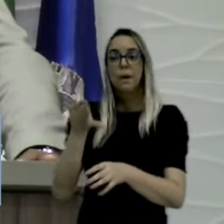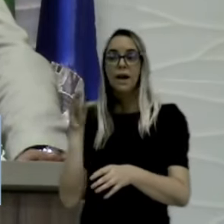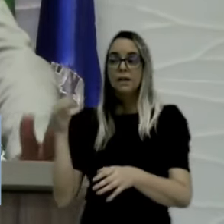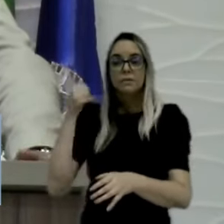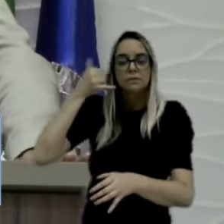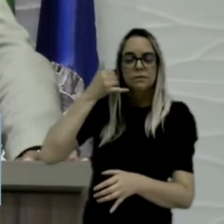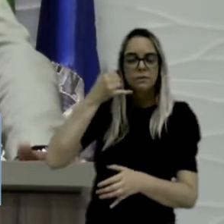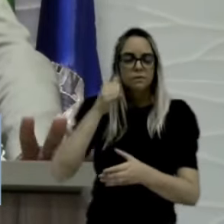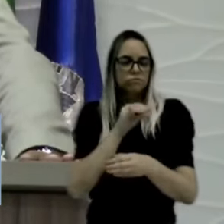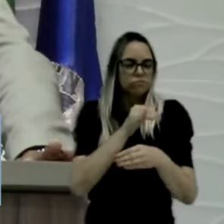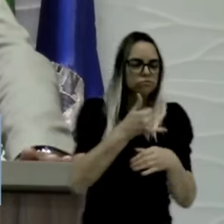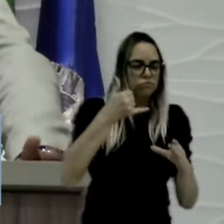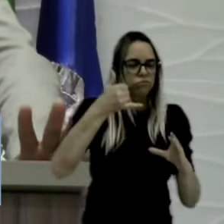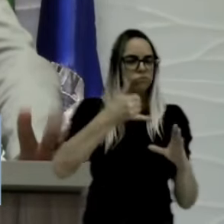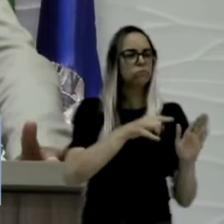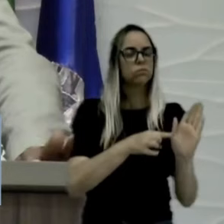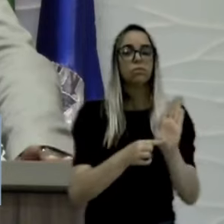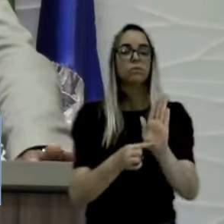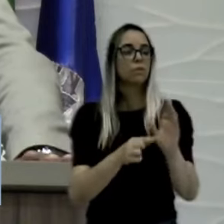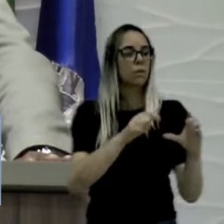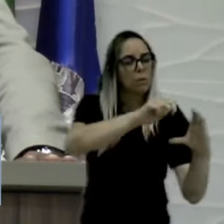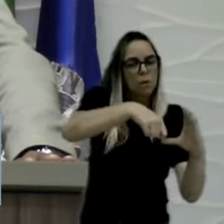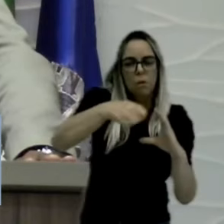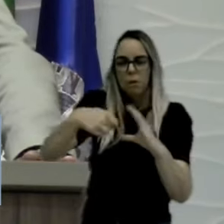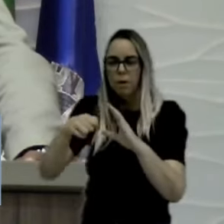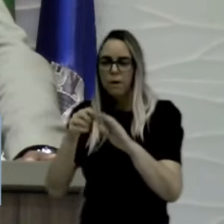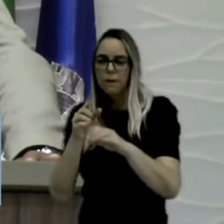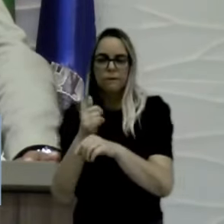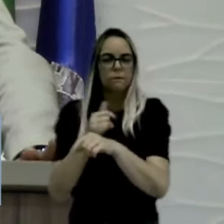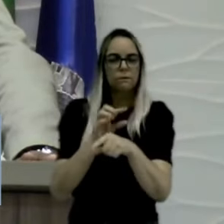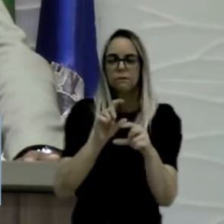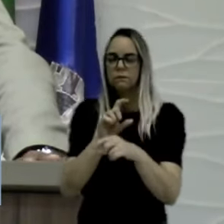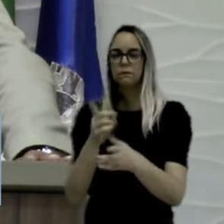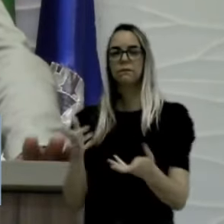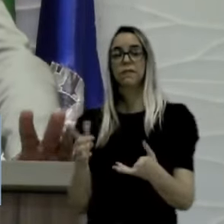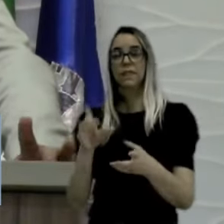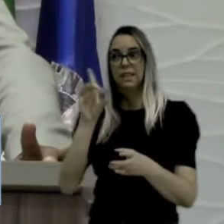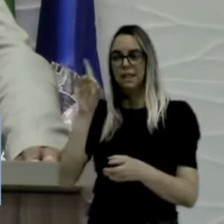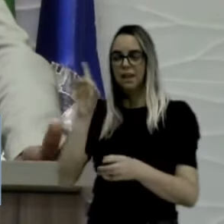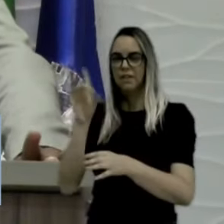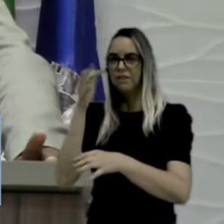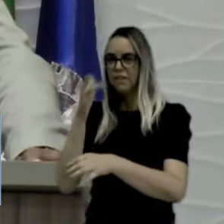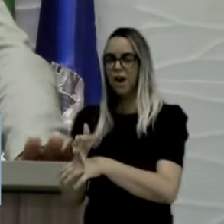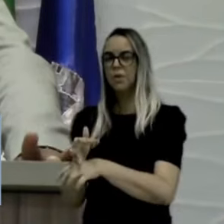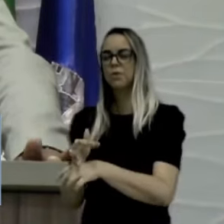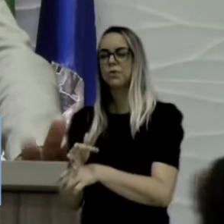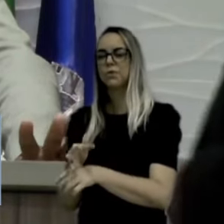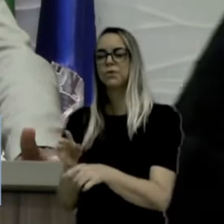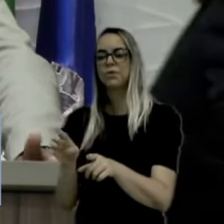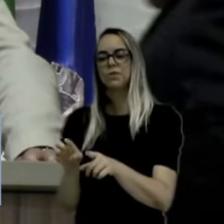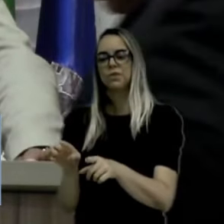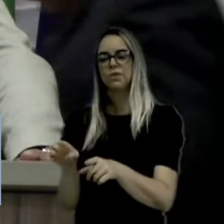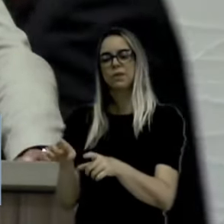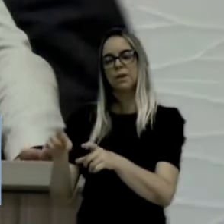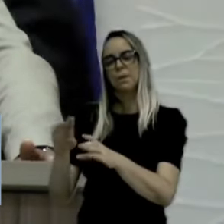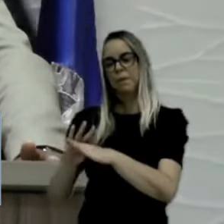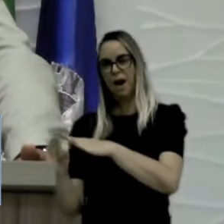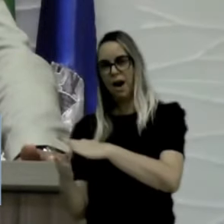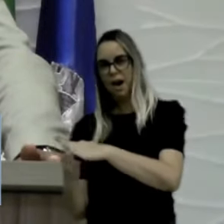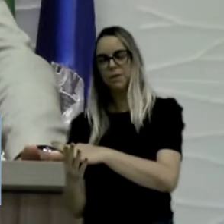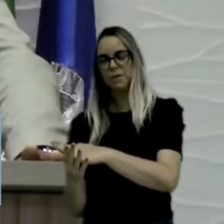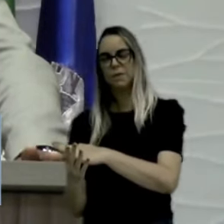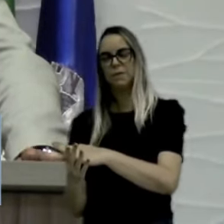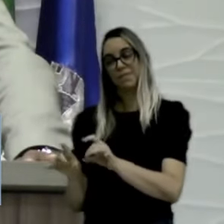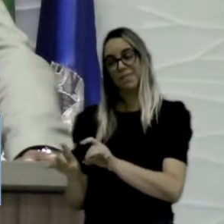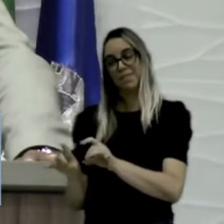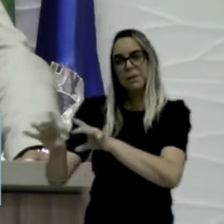o bairro mais cênico que a gente tem na nossa cidade, que nem o Deus é fiel, está abandonado e tá lá